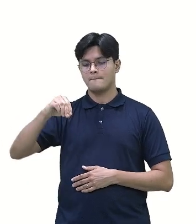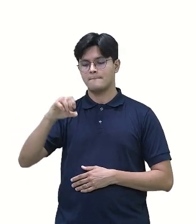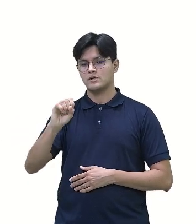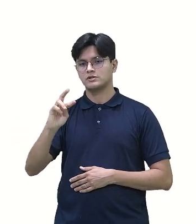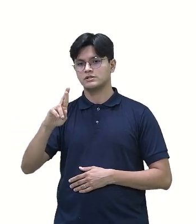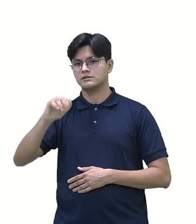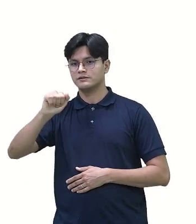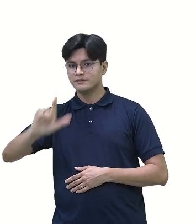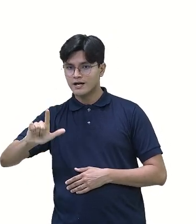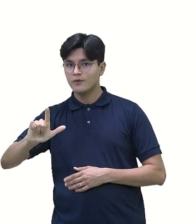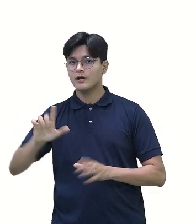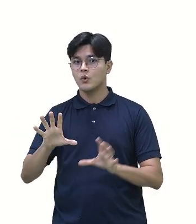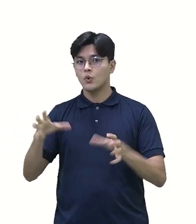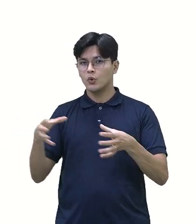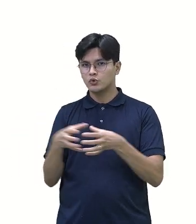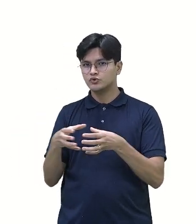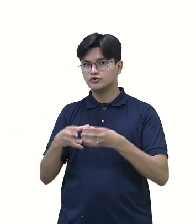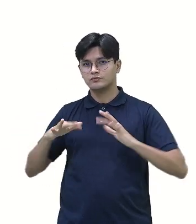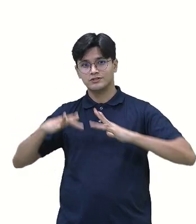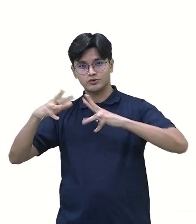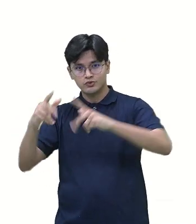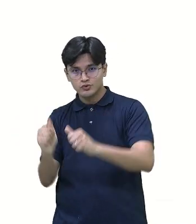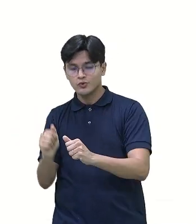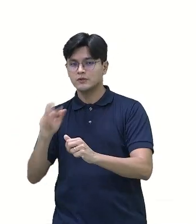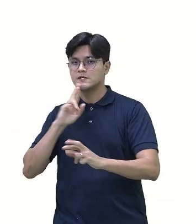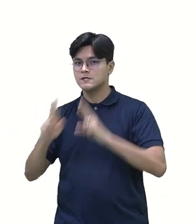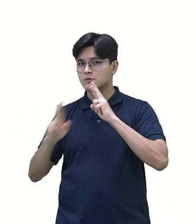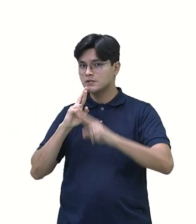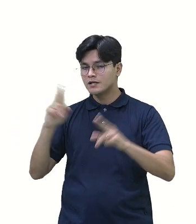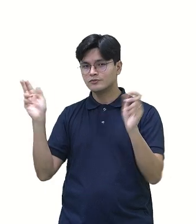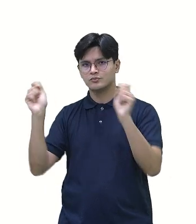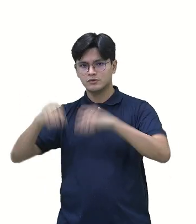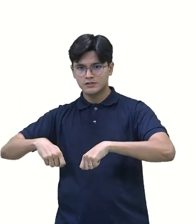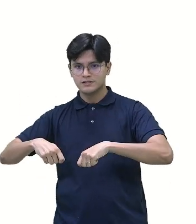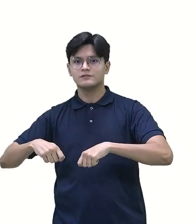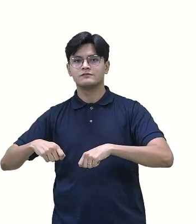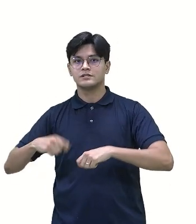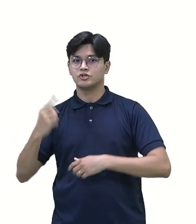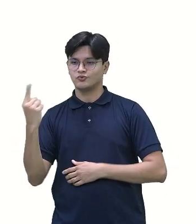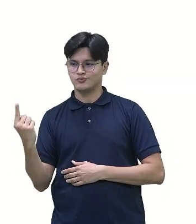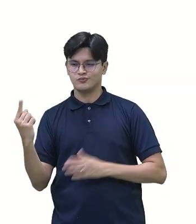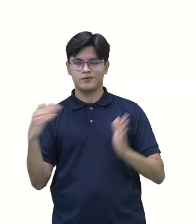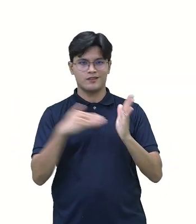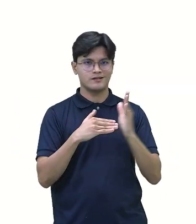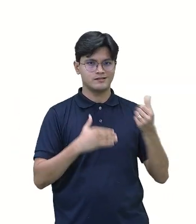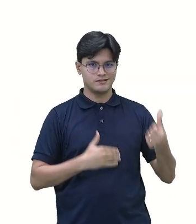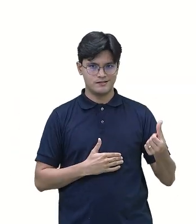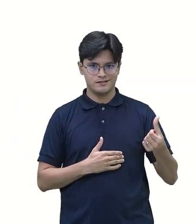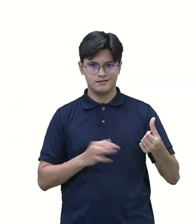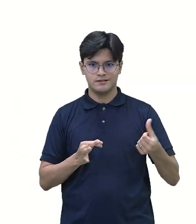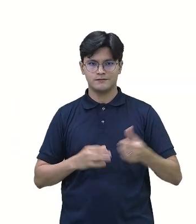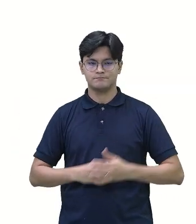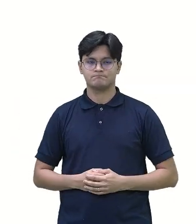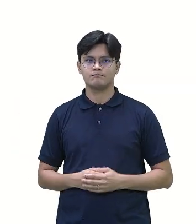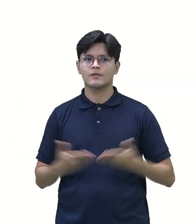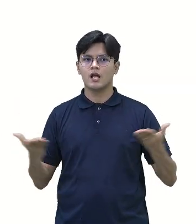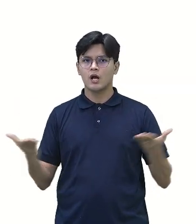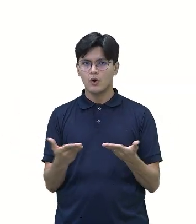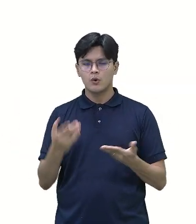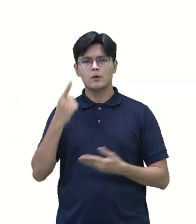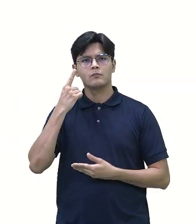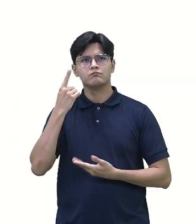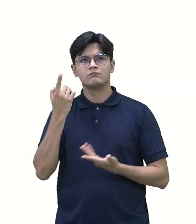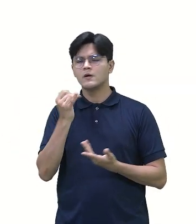um dado. Agora, vamos verificar a moeda, tá? Então, por exemplo, aqui, ó, nós temos uma